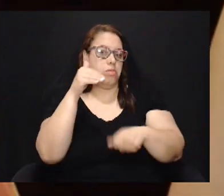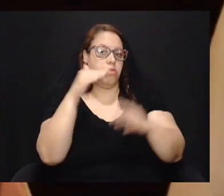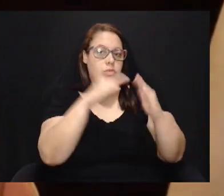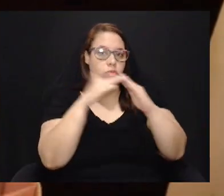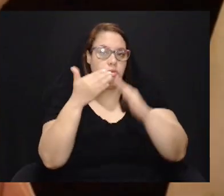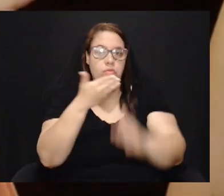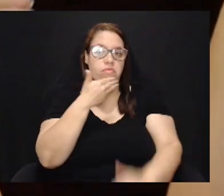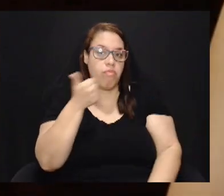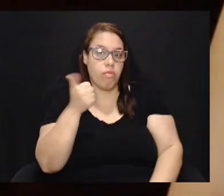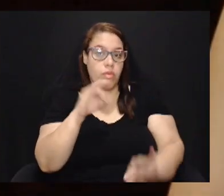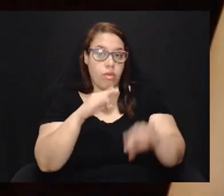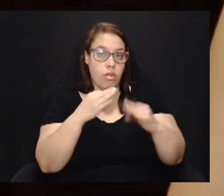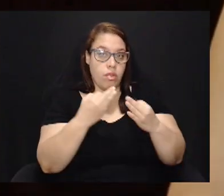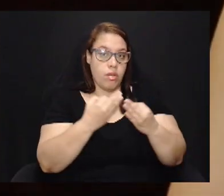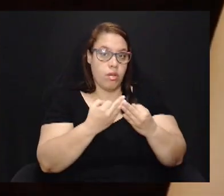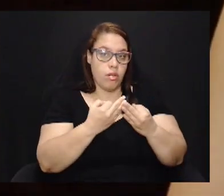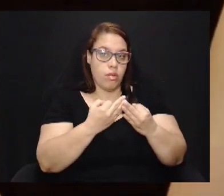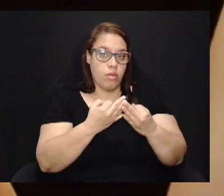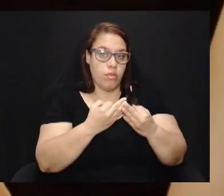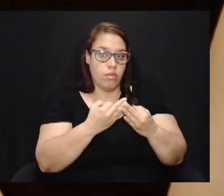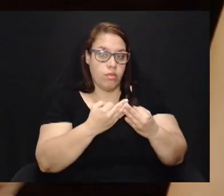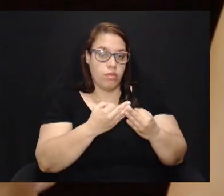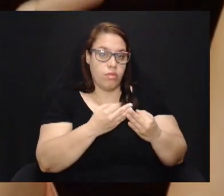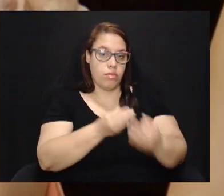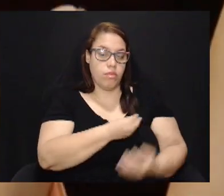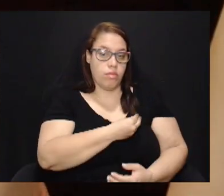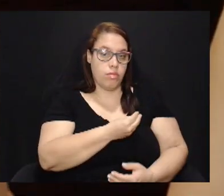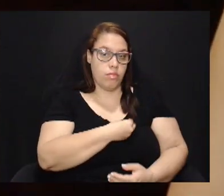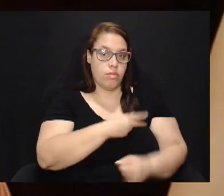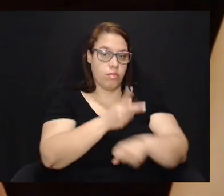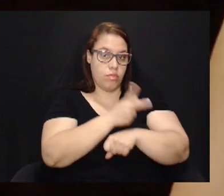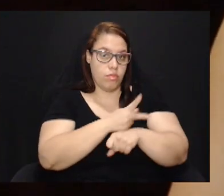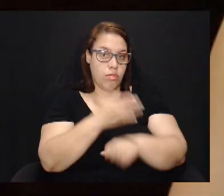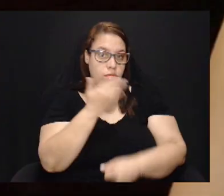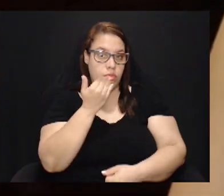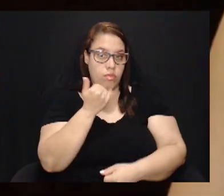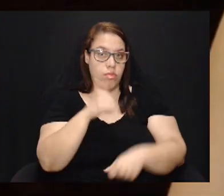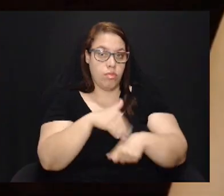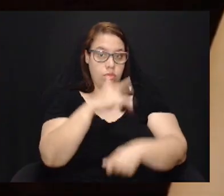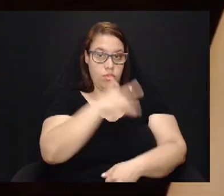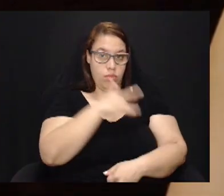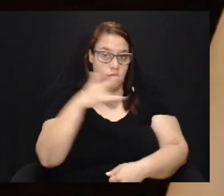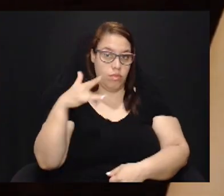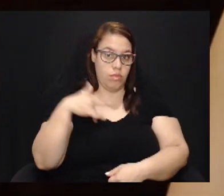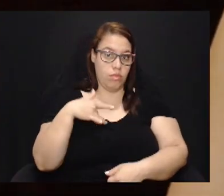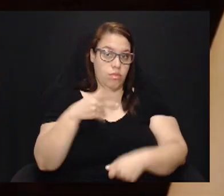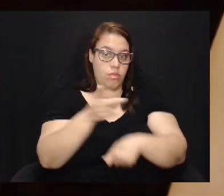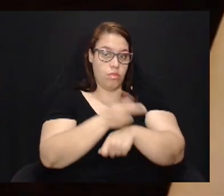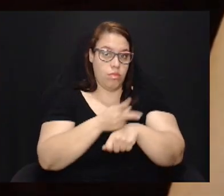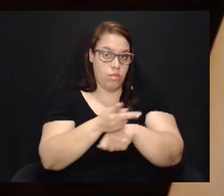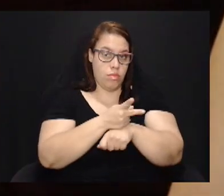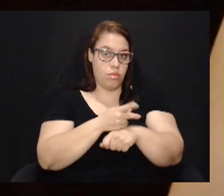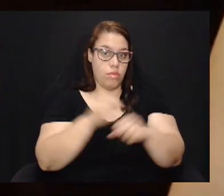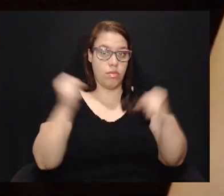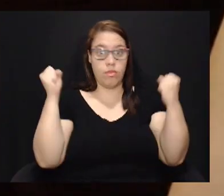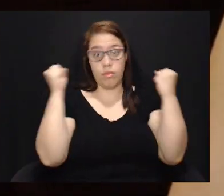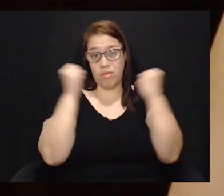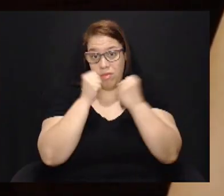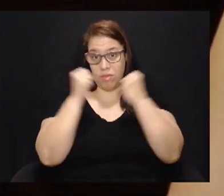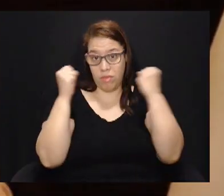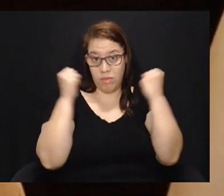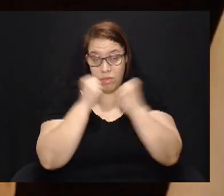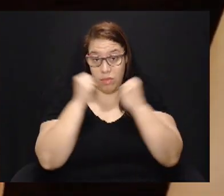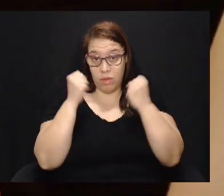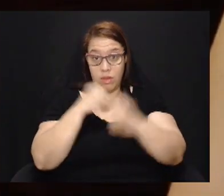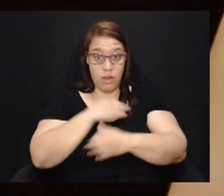familiar. E aí você tá num estilo de vida. O que eu estou buscando? Uma alimentação mais saudável. Com isso eu vou buscar me exercitar, que é uma fonte de prazer,